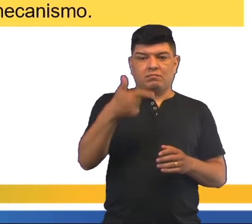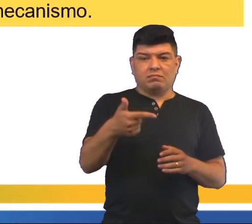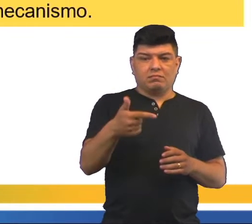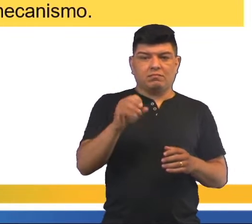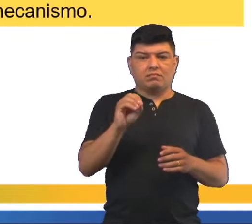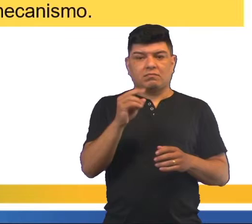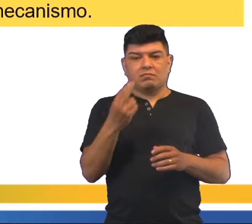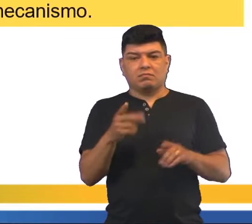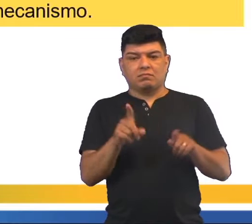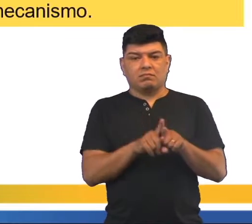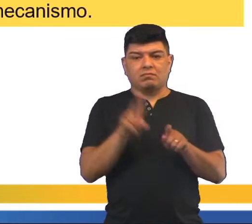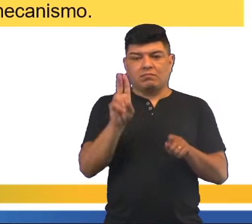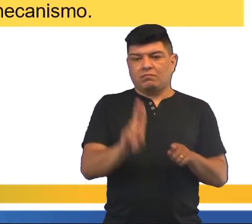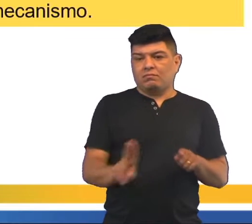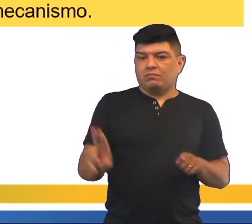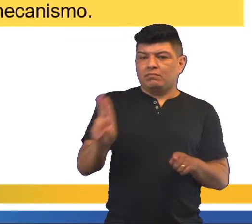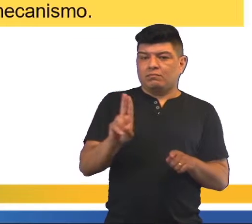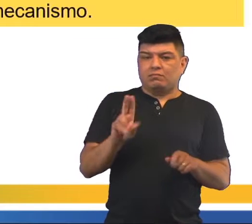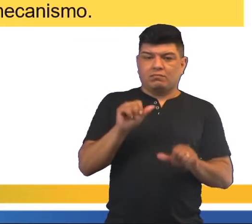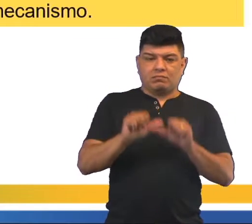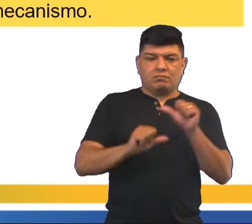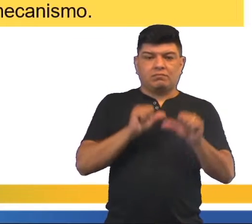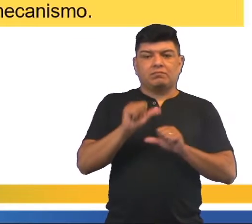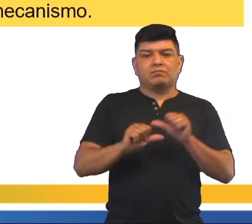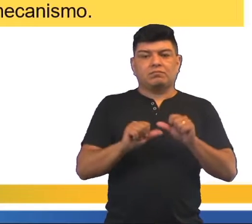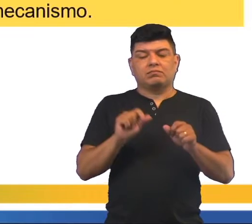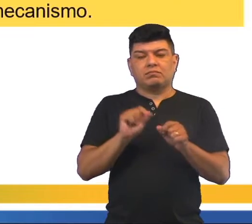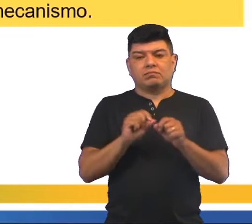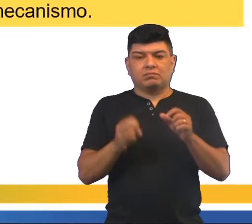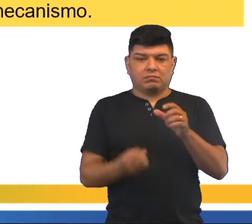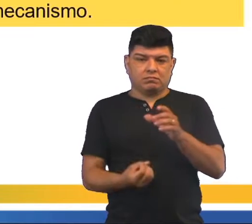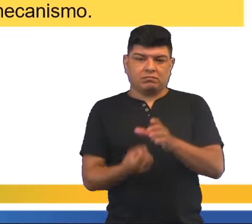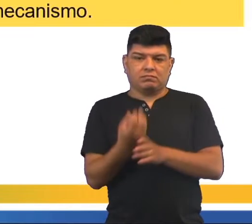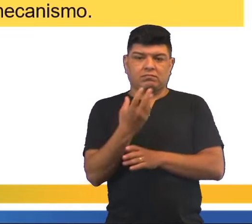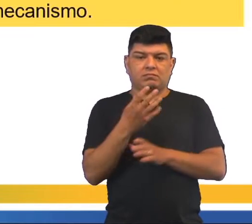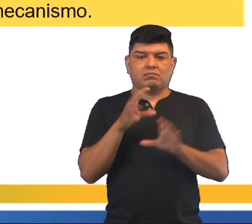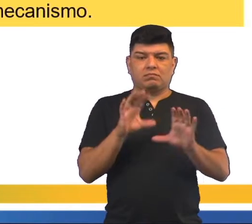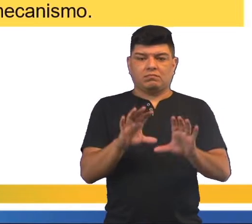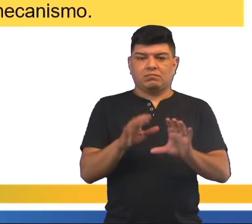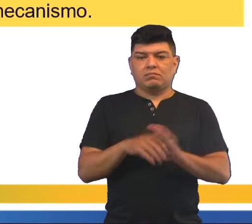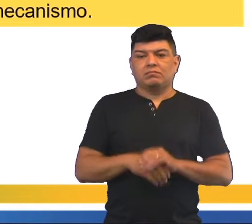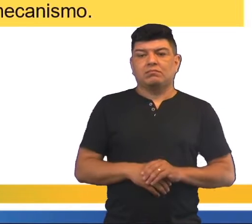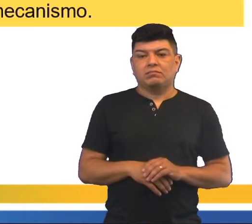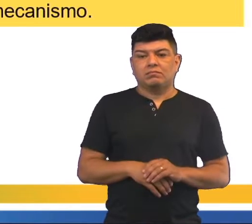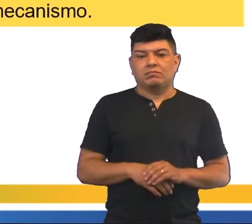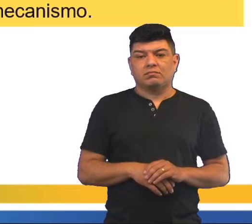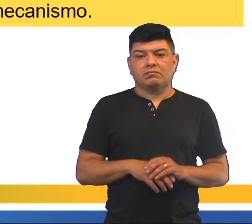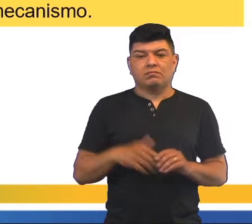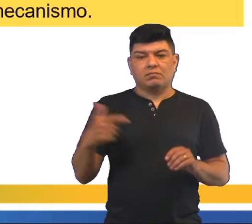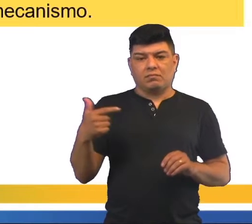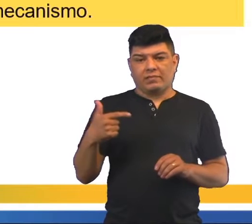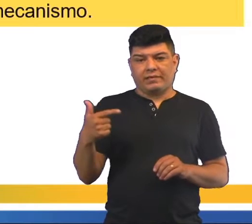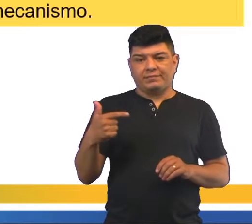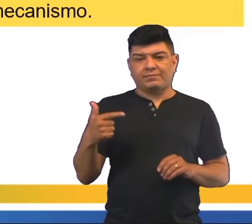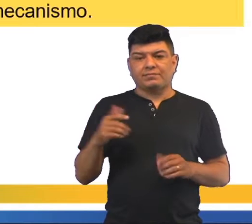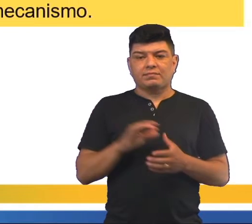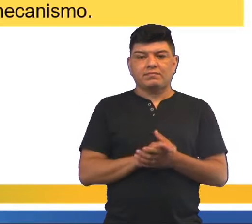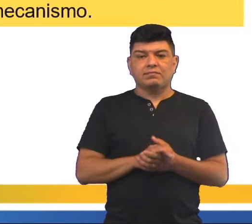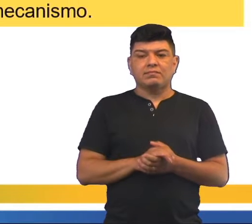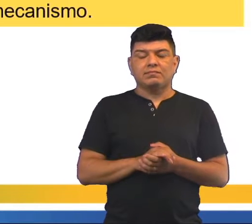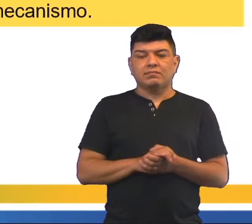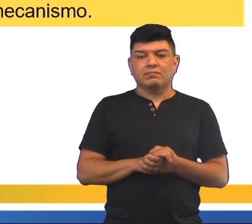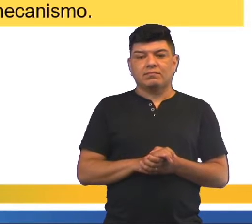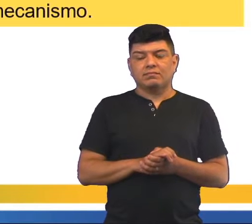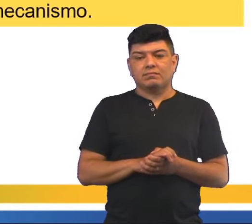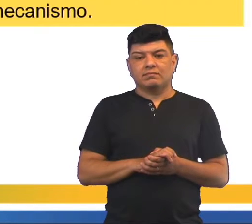outra e ou utilizar essa transformação para produzir determinado efeito a e no segundo